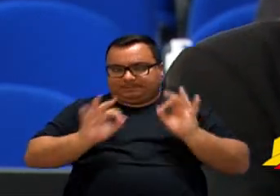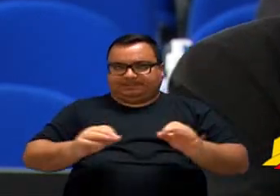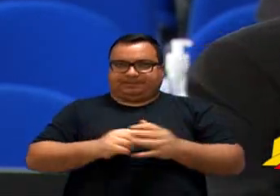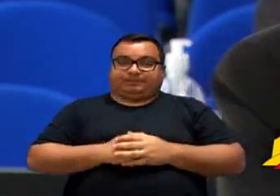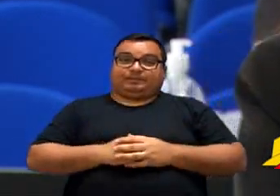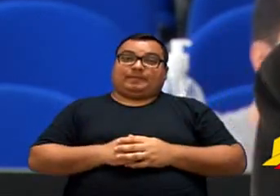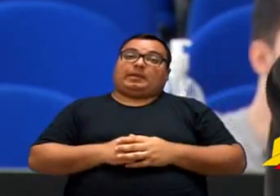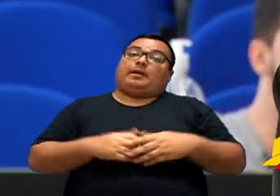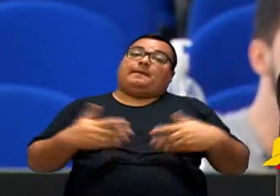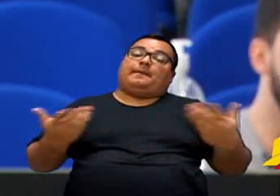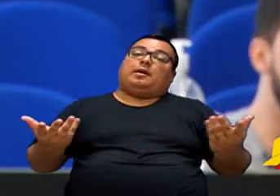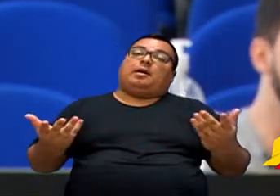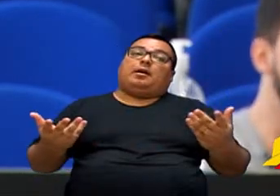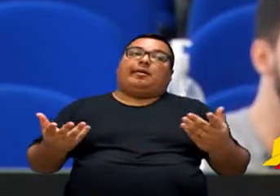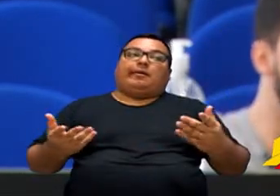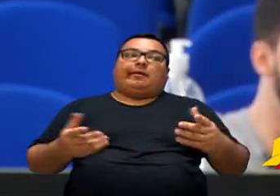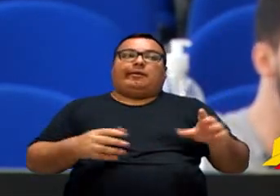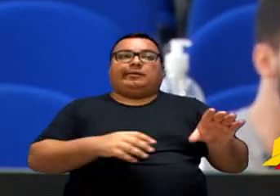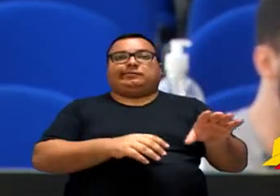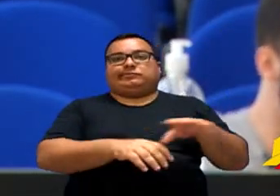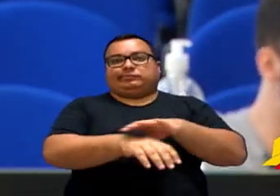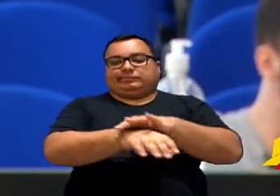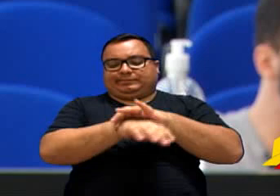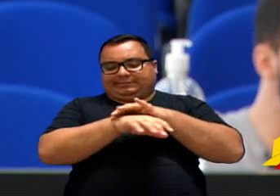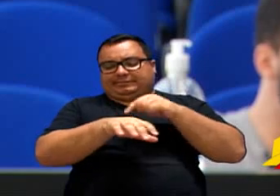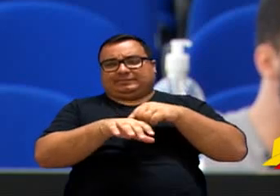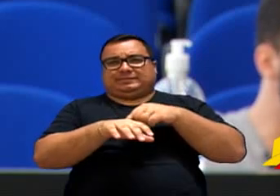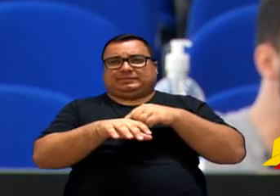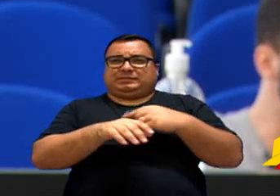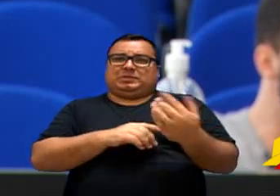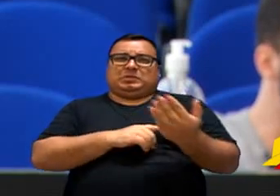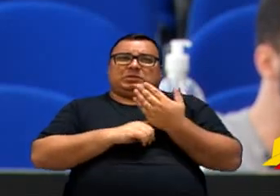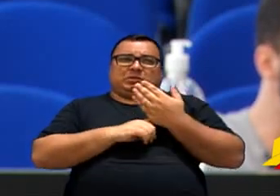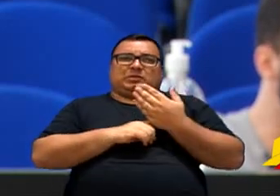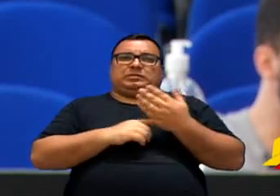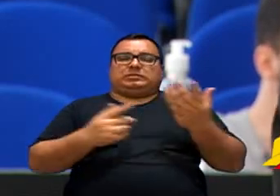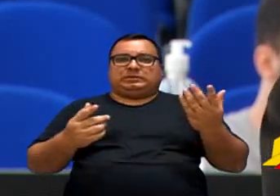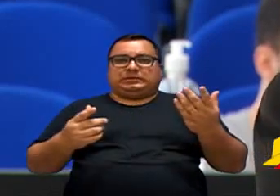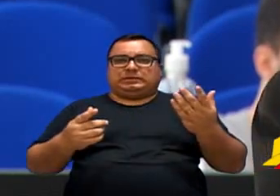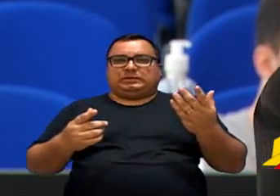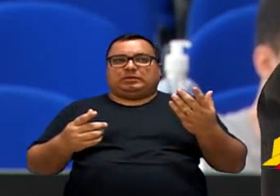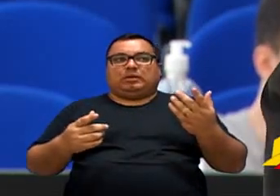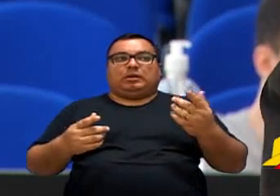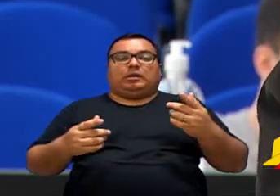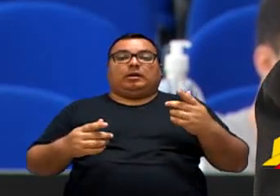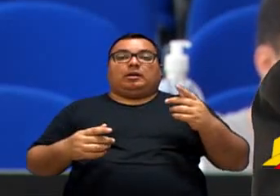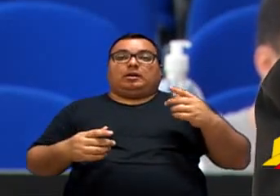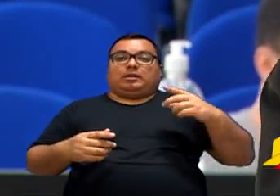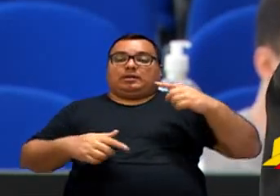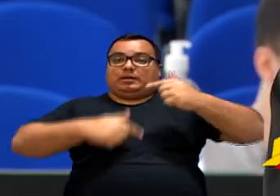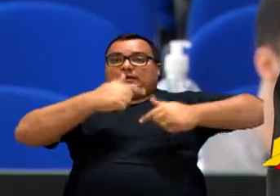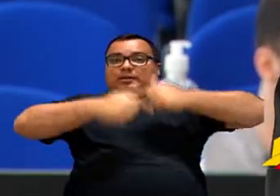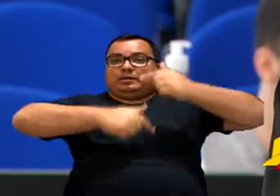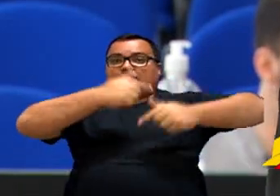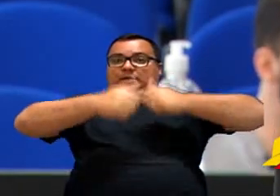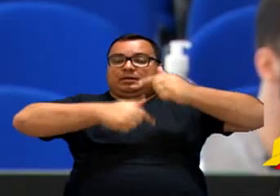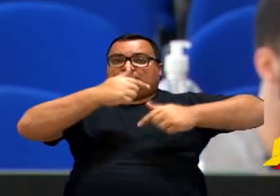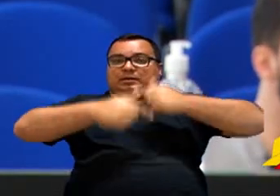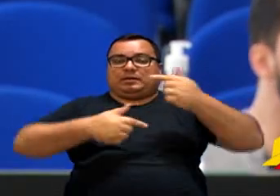do que obrigação. Sim. Né? E daí, quando é retirado, num país onde tem uma grande maioria